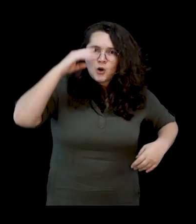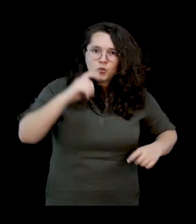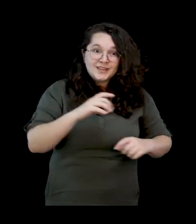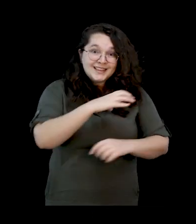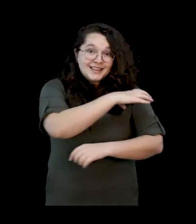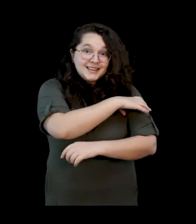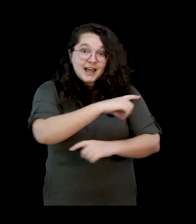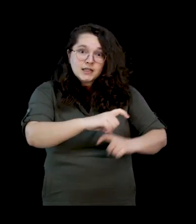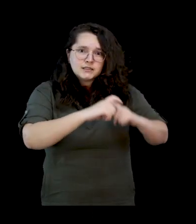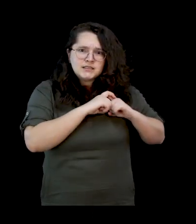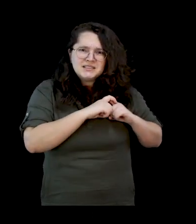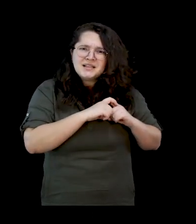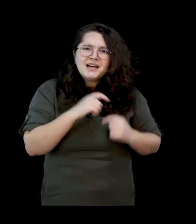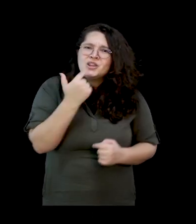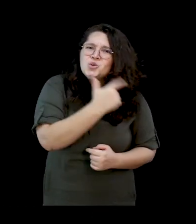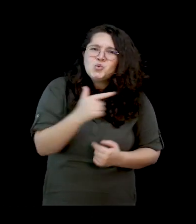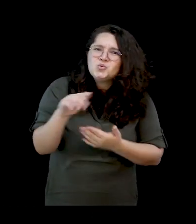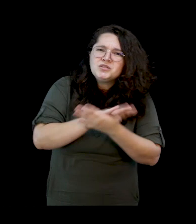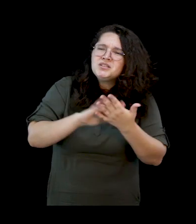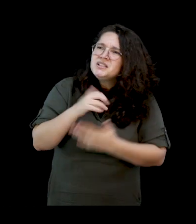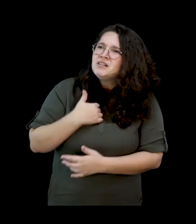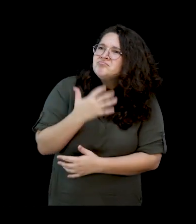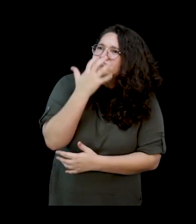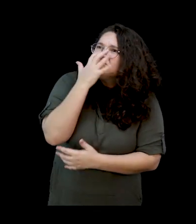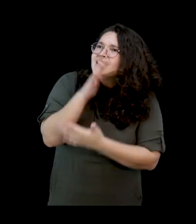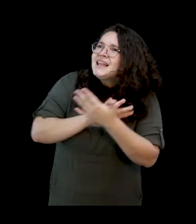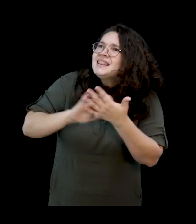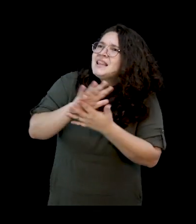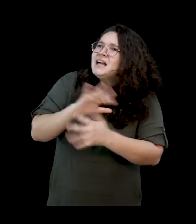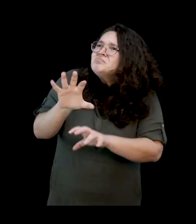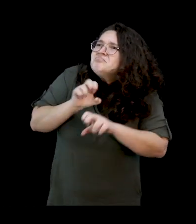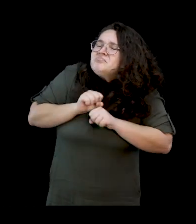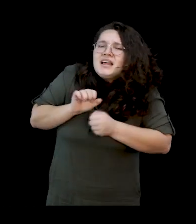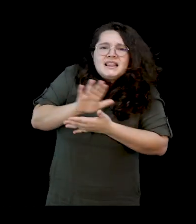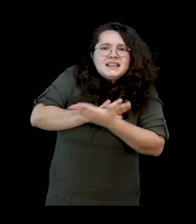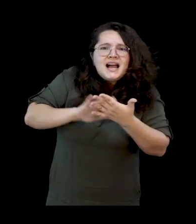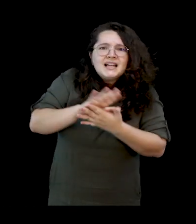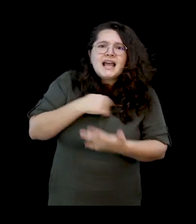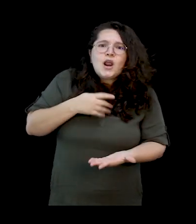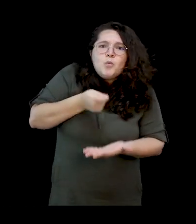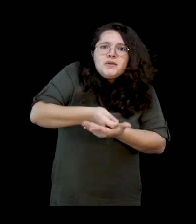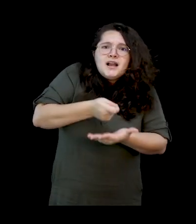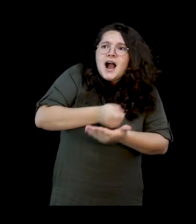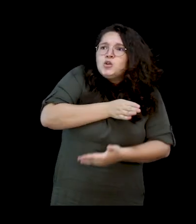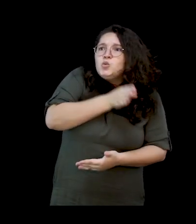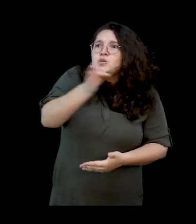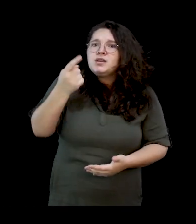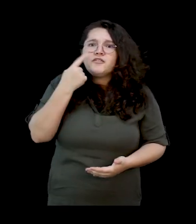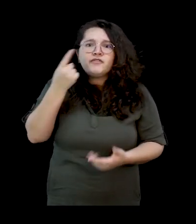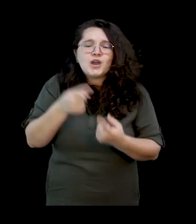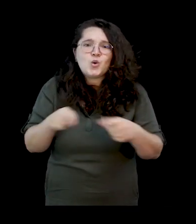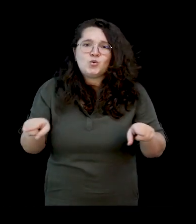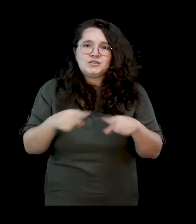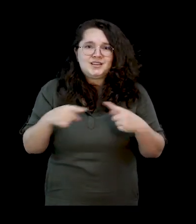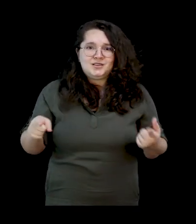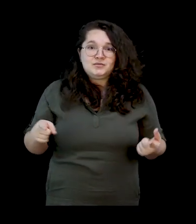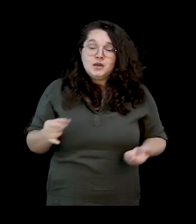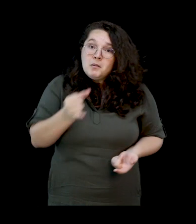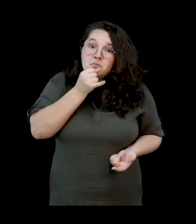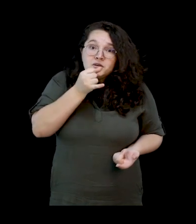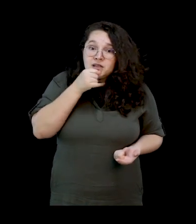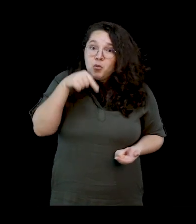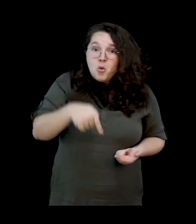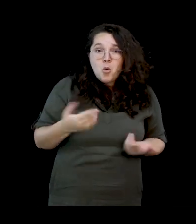assistir Beethoven porque tinha que assistir Beethoven. Isso é aquilo que eu chamo de cultura da arte, né? Você vai à Sala São Paulo porque você tem que ir à Sala São